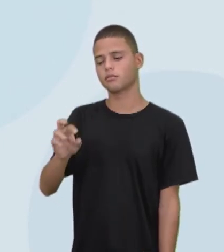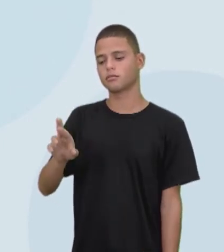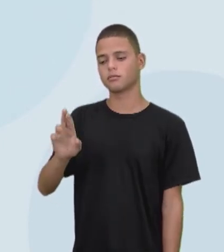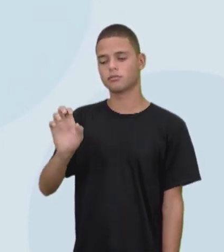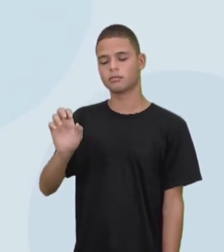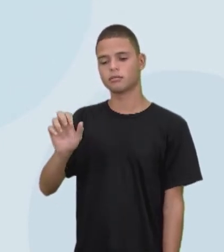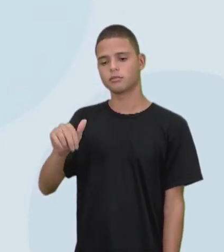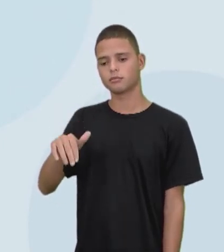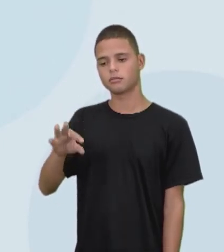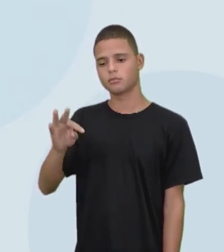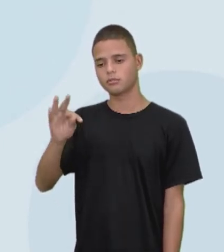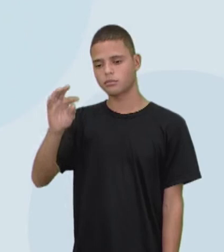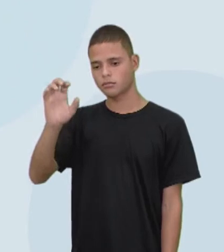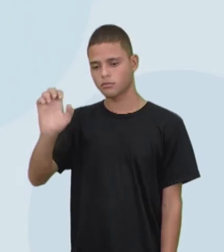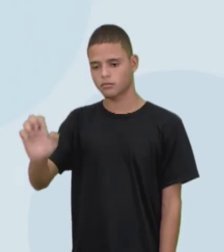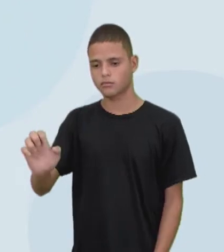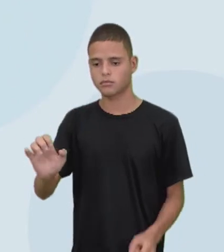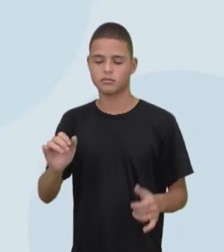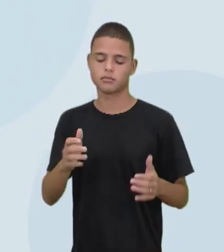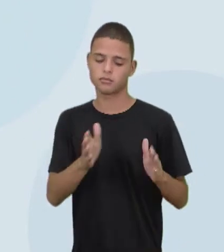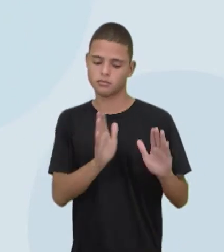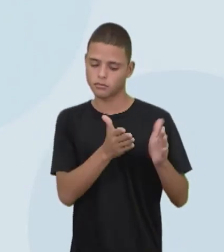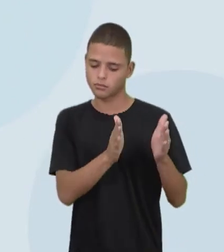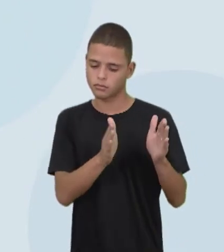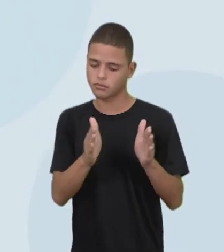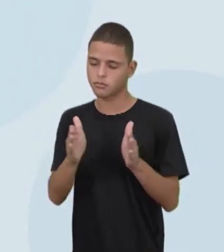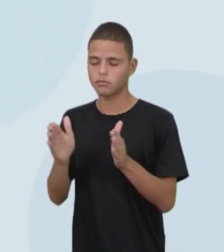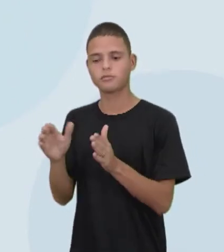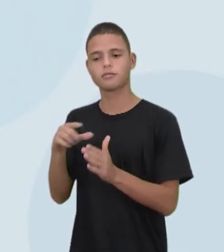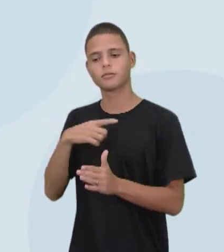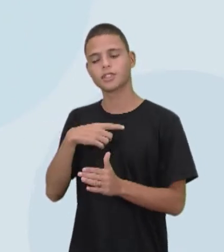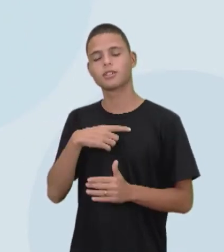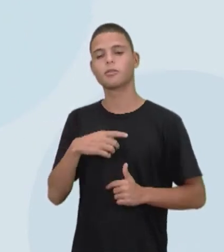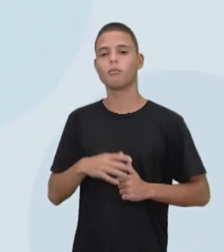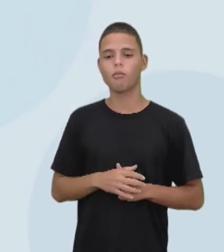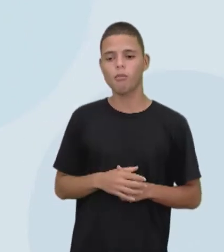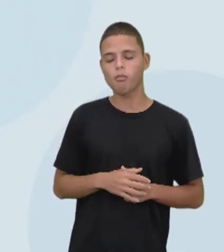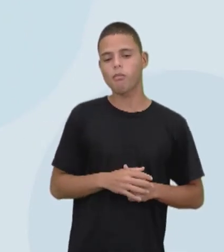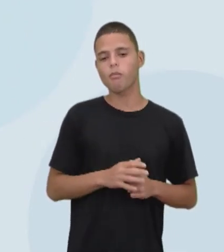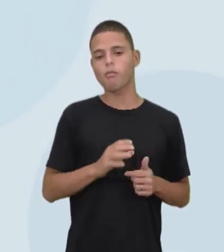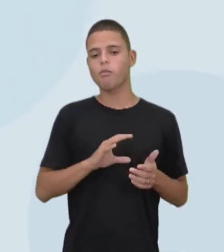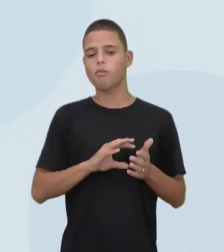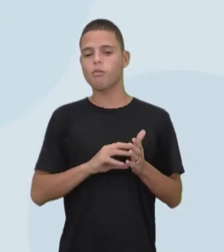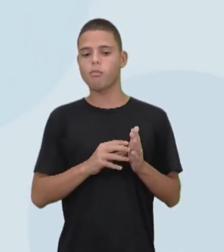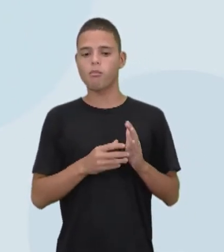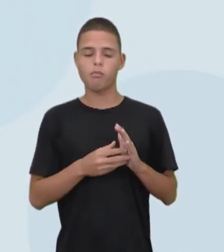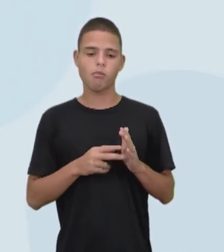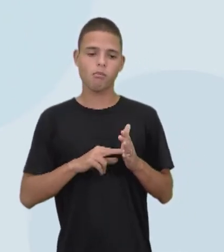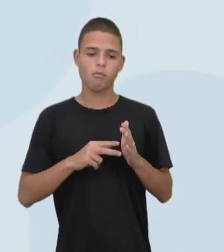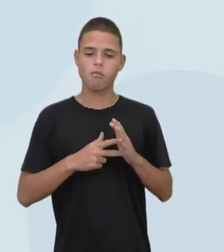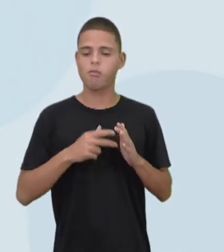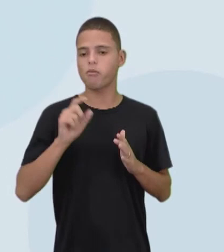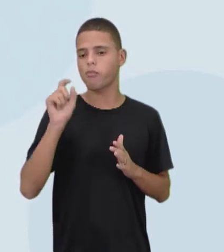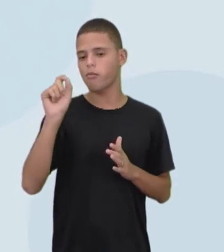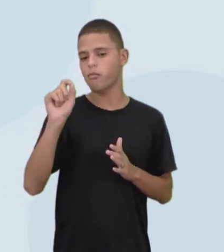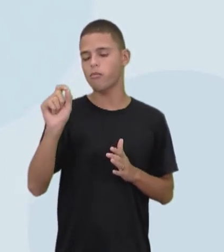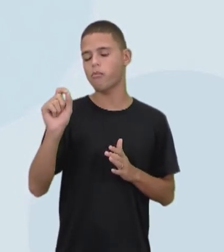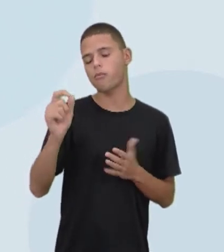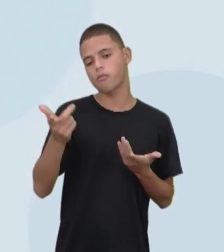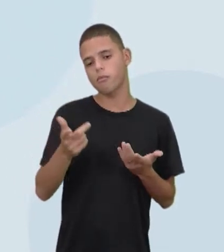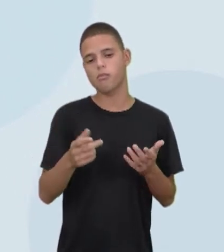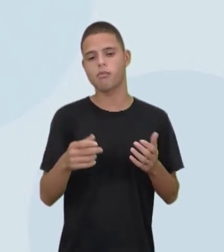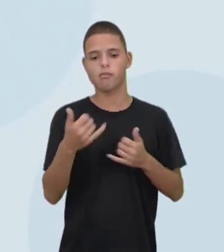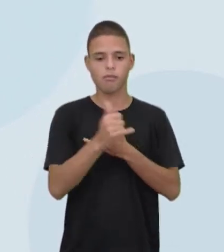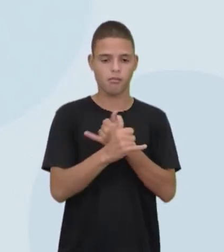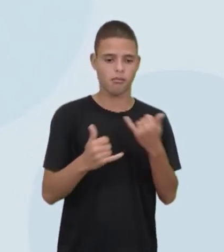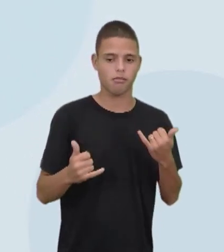elétrons andam organizadamente. E aí que a gente faz? Pega essa corrente e canaliza, tá certo? Essa